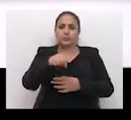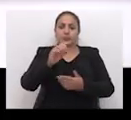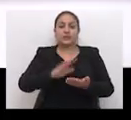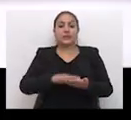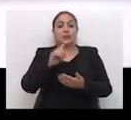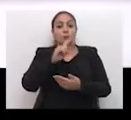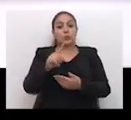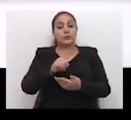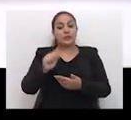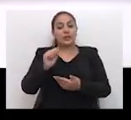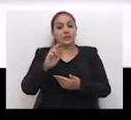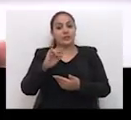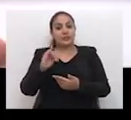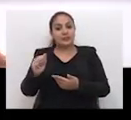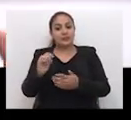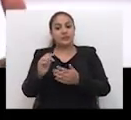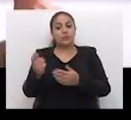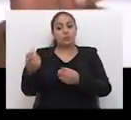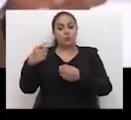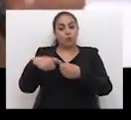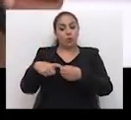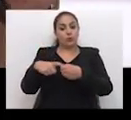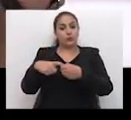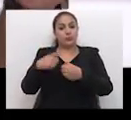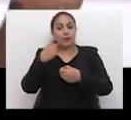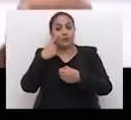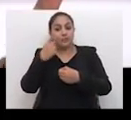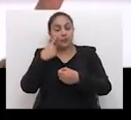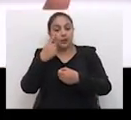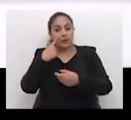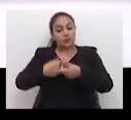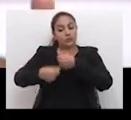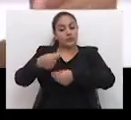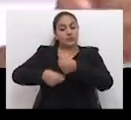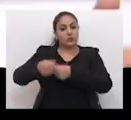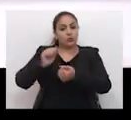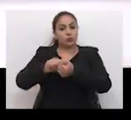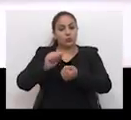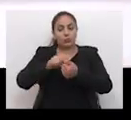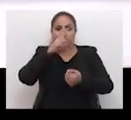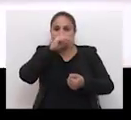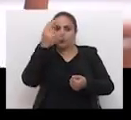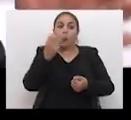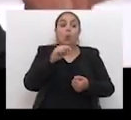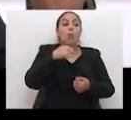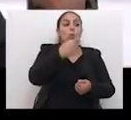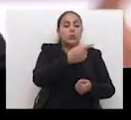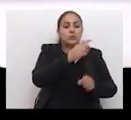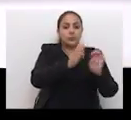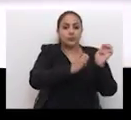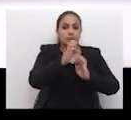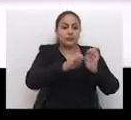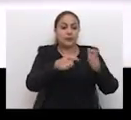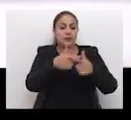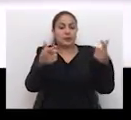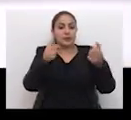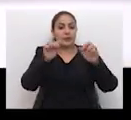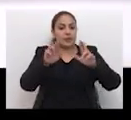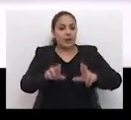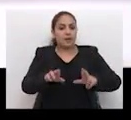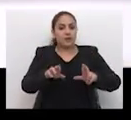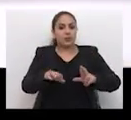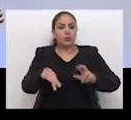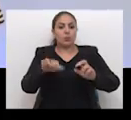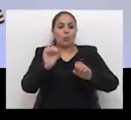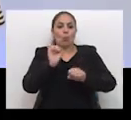a Comercial Zafari retome as negociações com o Executivo ou outra empresa para que aquela grande área não